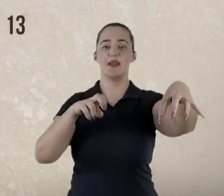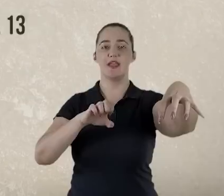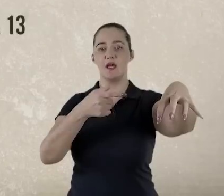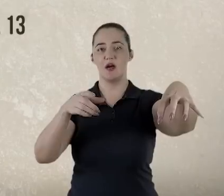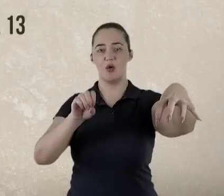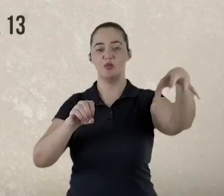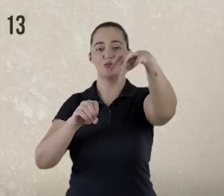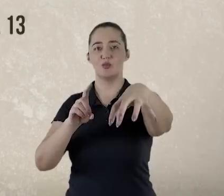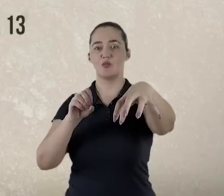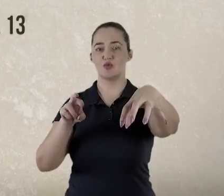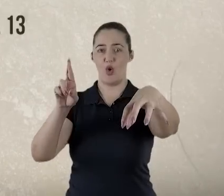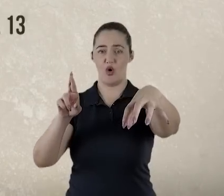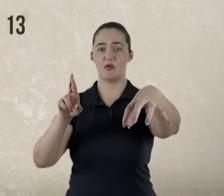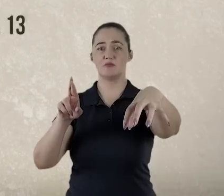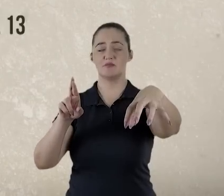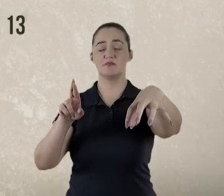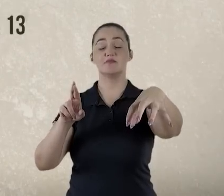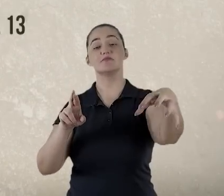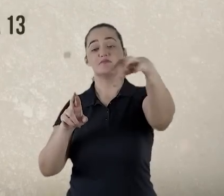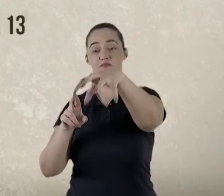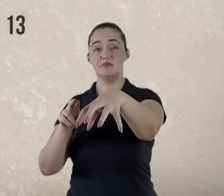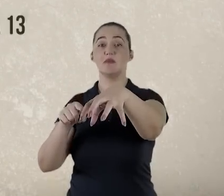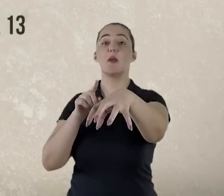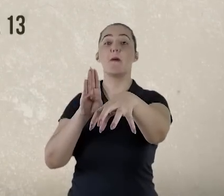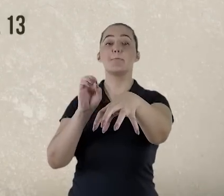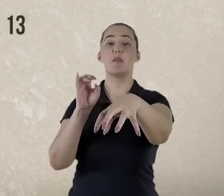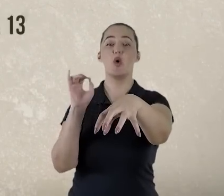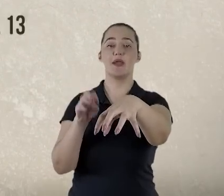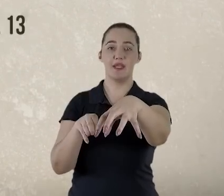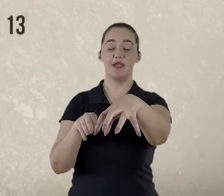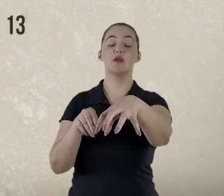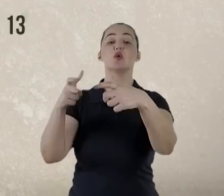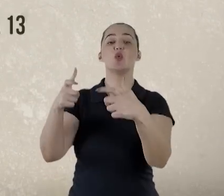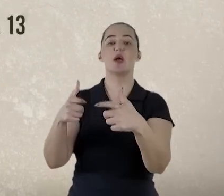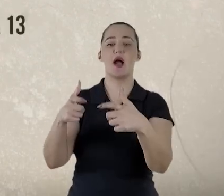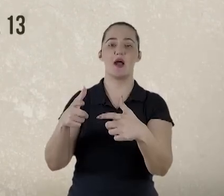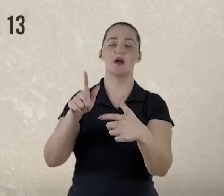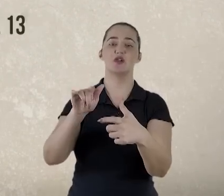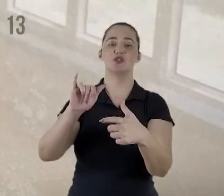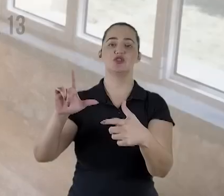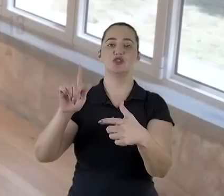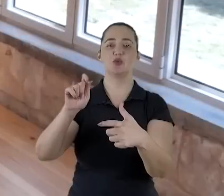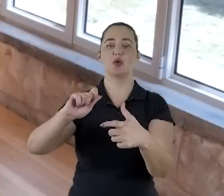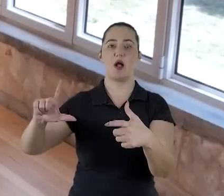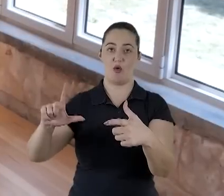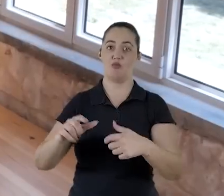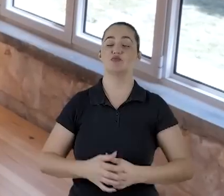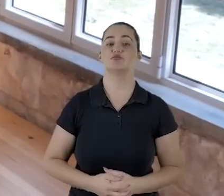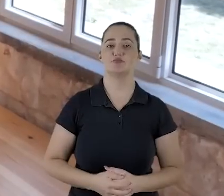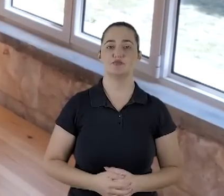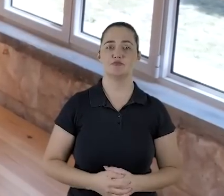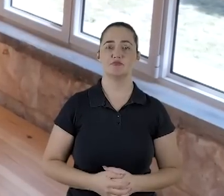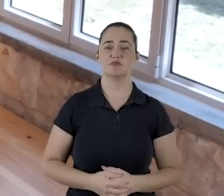Joquineão do Carmelo, o rei de Dor, em Nefat-Dor, o rei de Goim, em Gilgal.